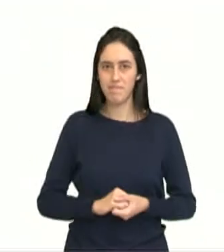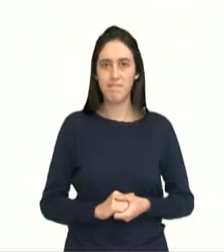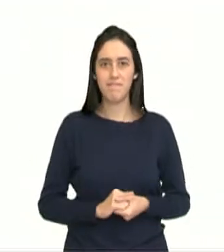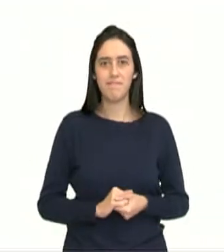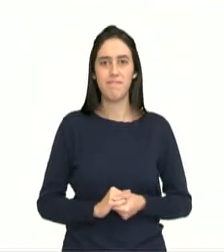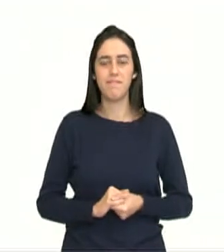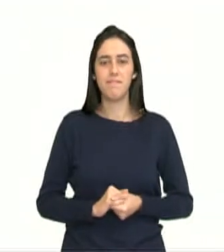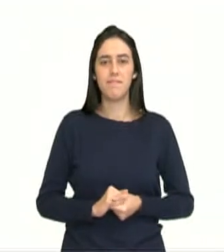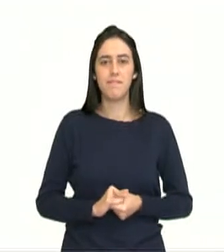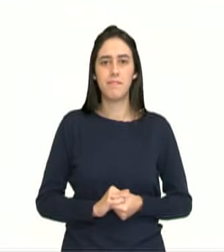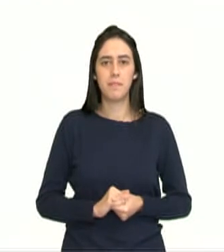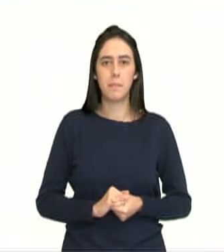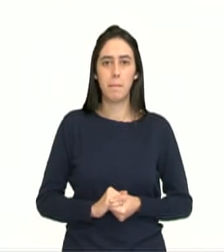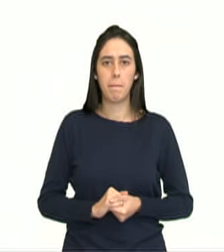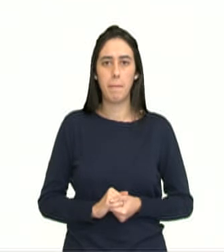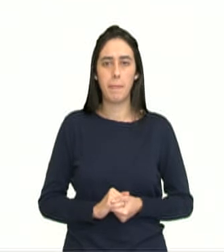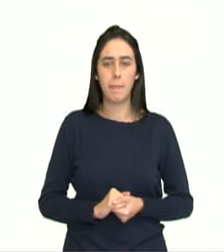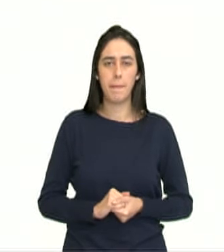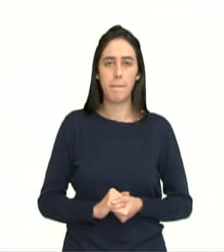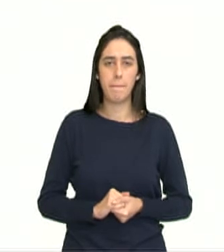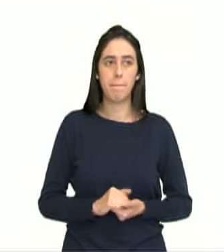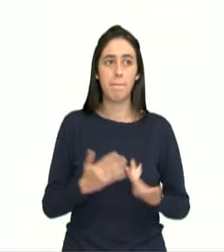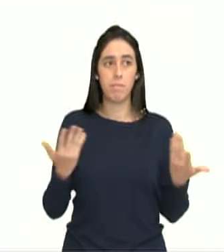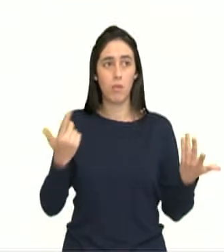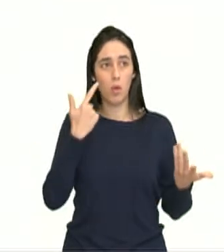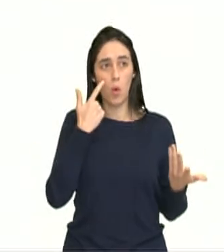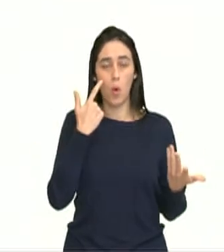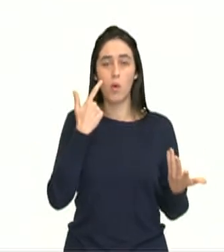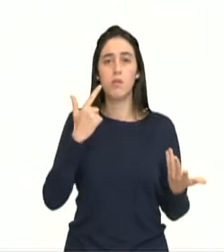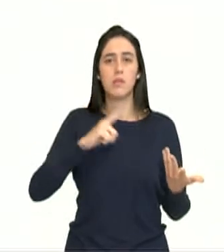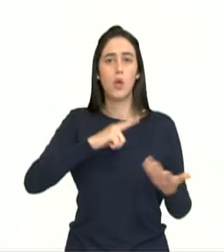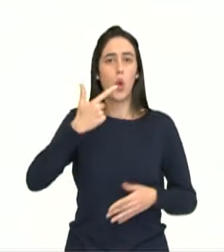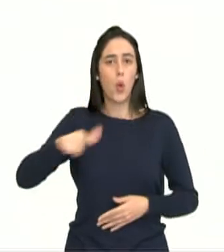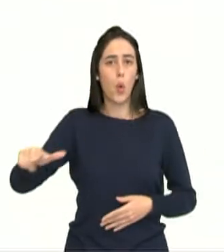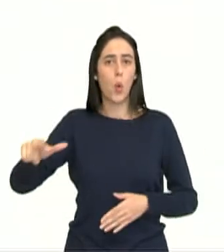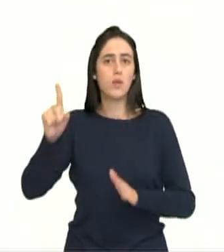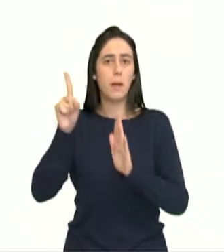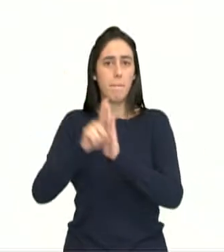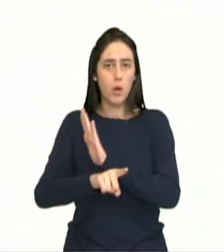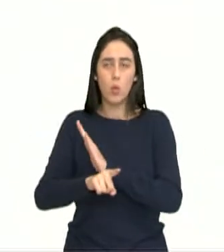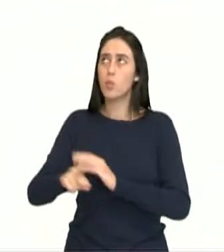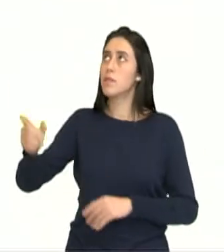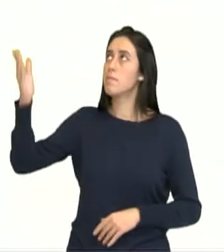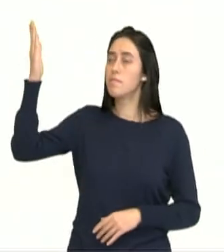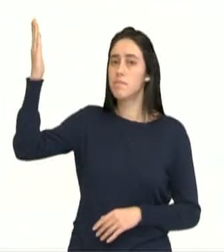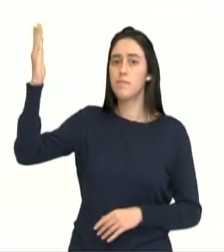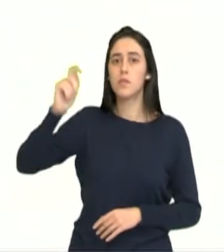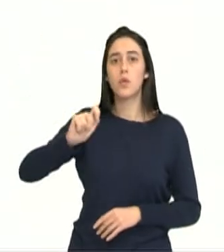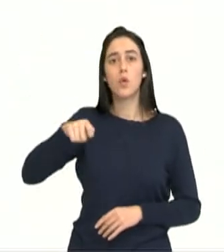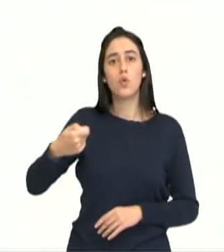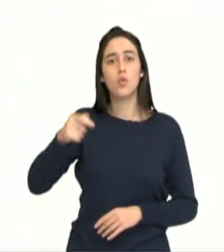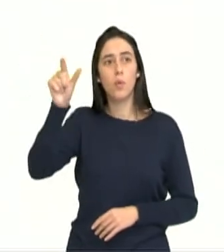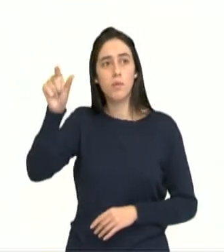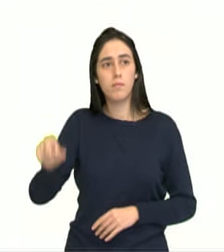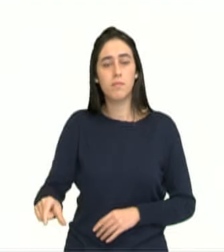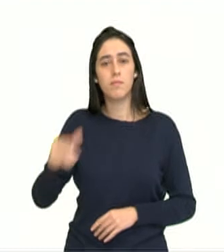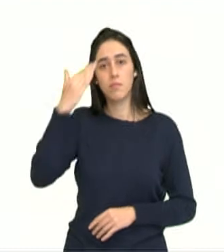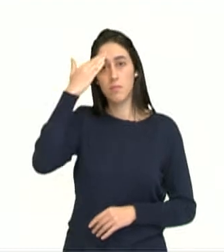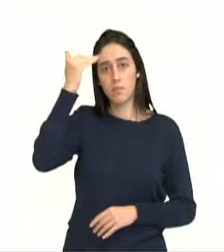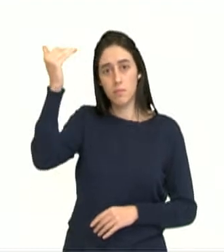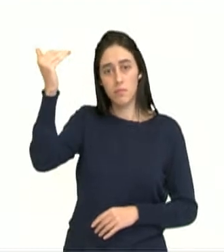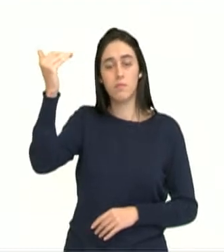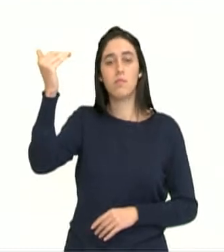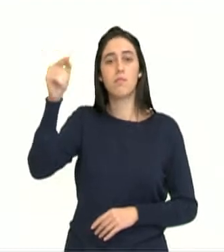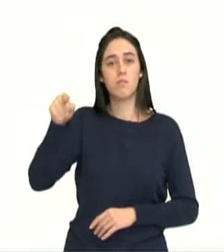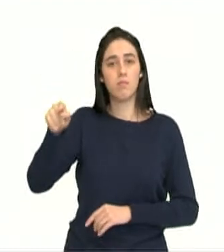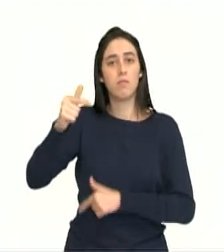tá ok? Gente, então olha só. Outras questões agora que a gente vai falar sobre um artista específico, um artista urbano